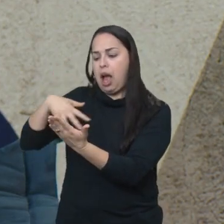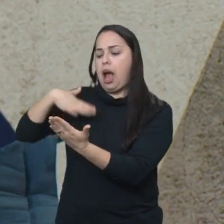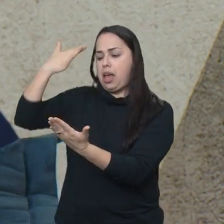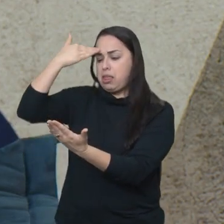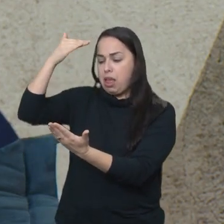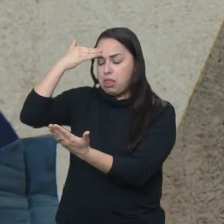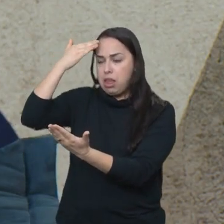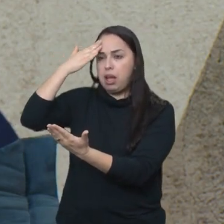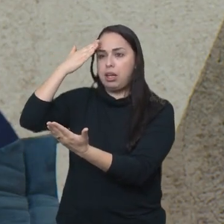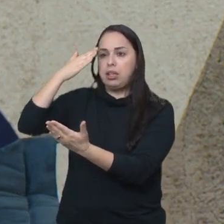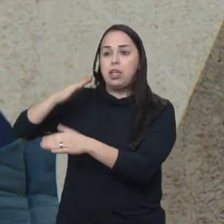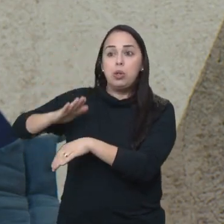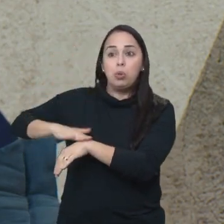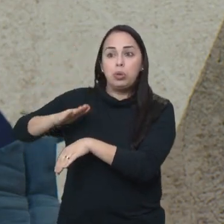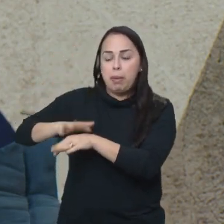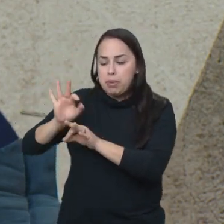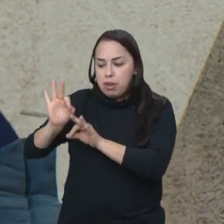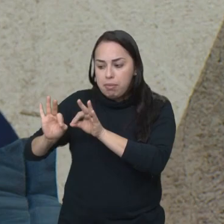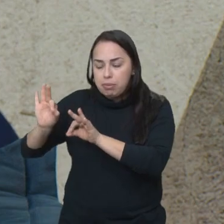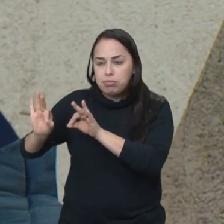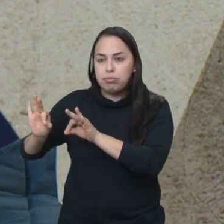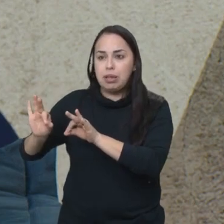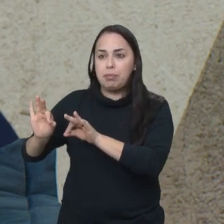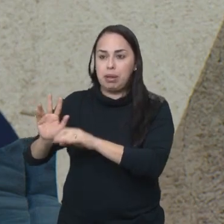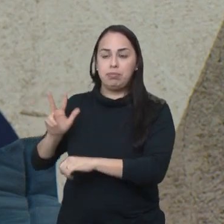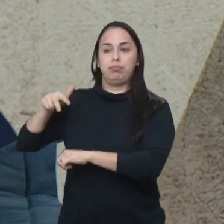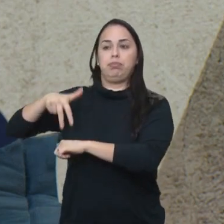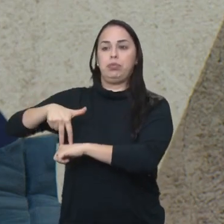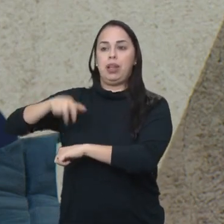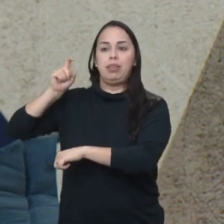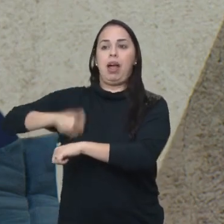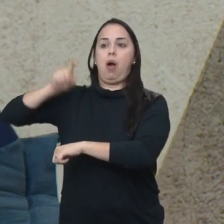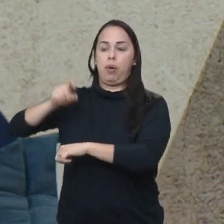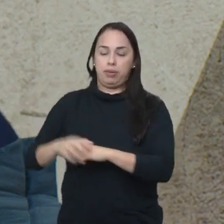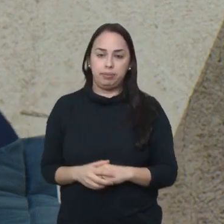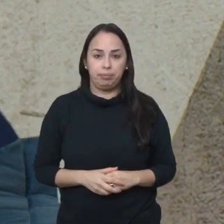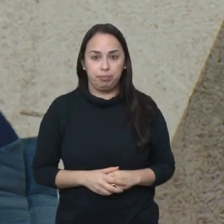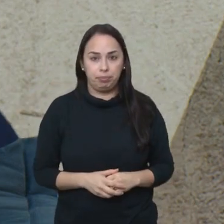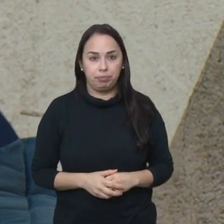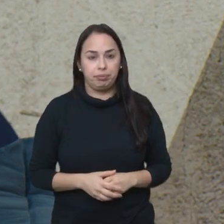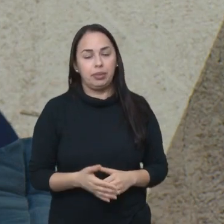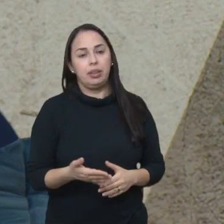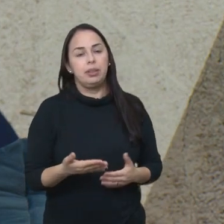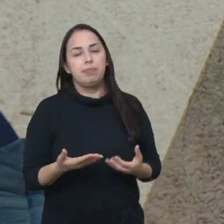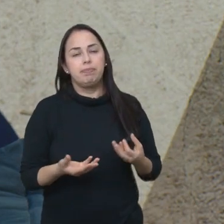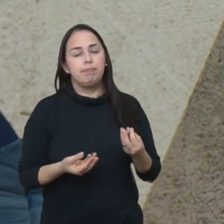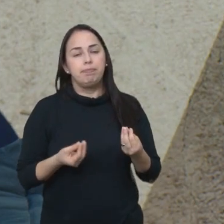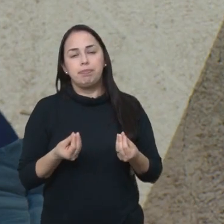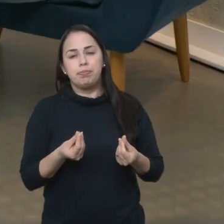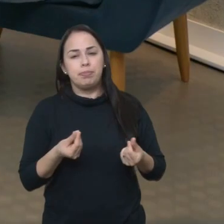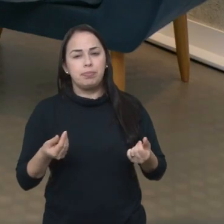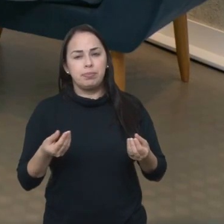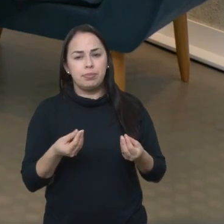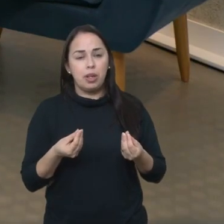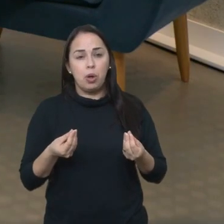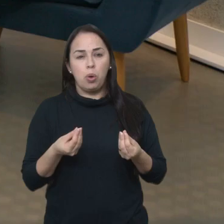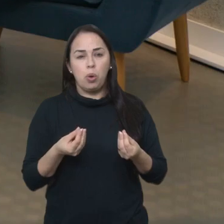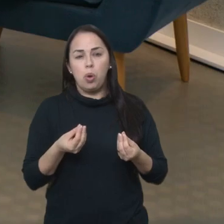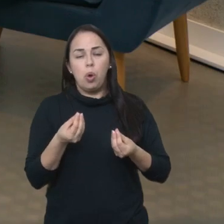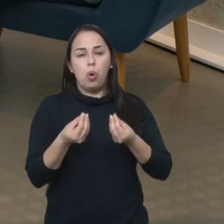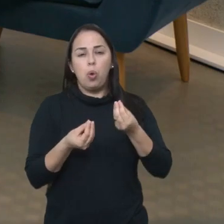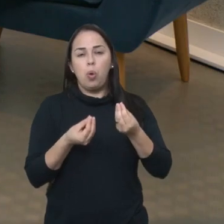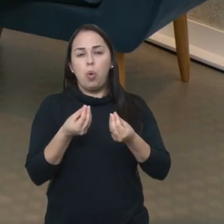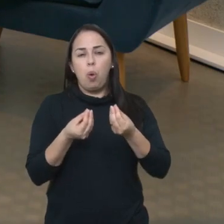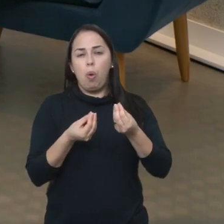se apropriar e ter esse tempo de preparo para a atuação. E Aline, como